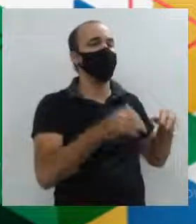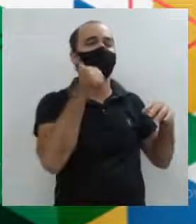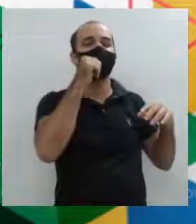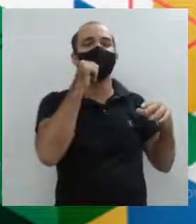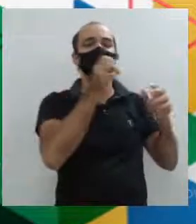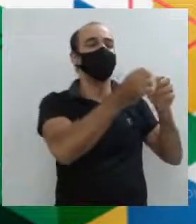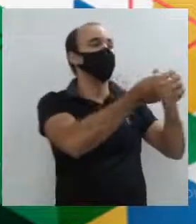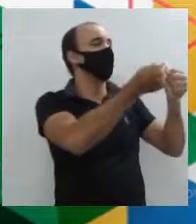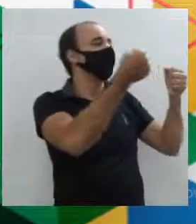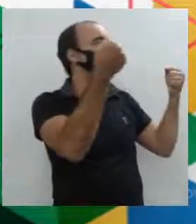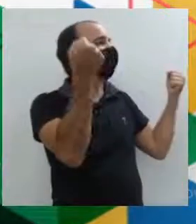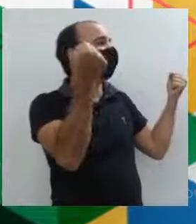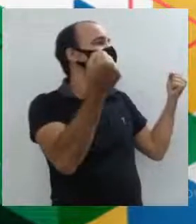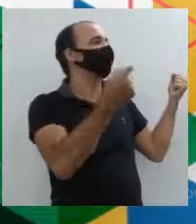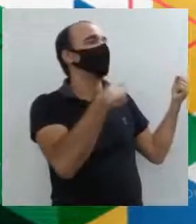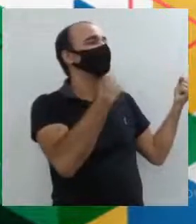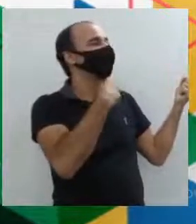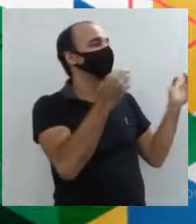assim, ó.